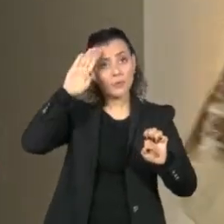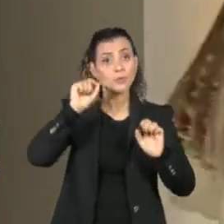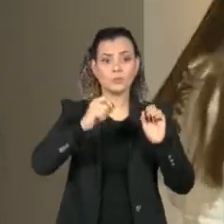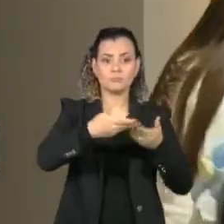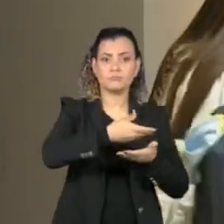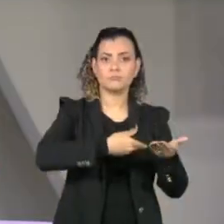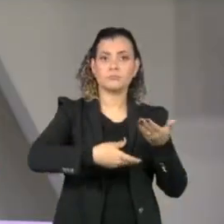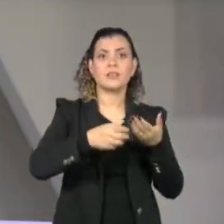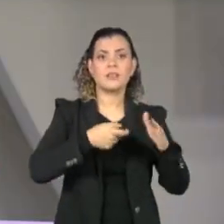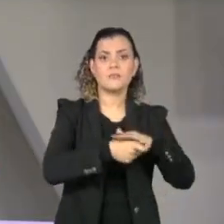investimentos